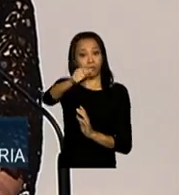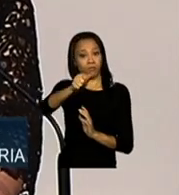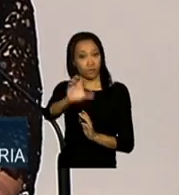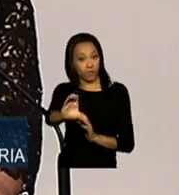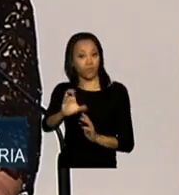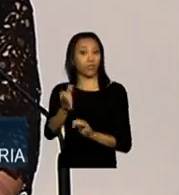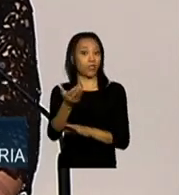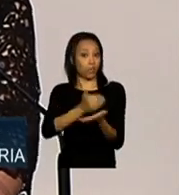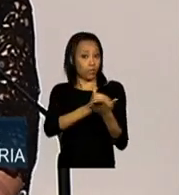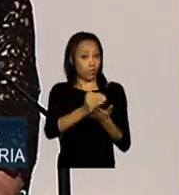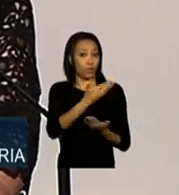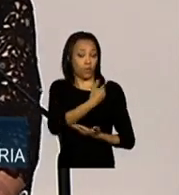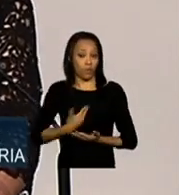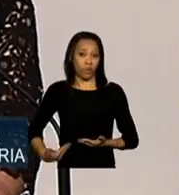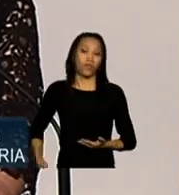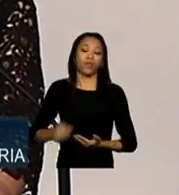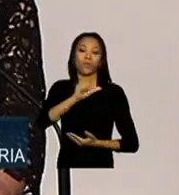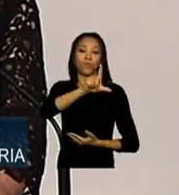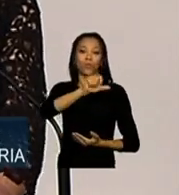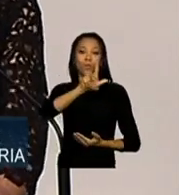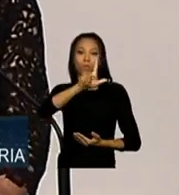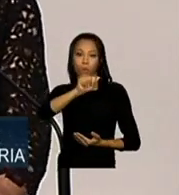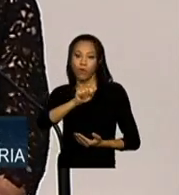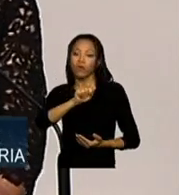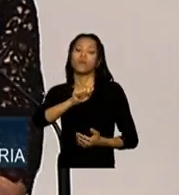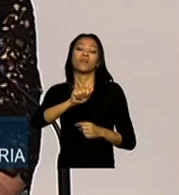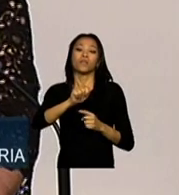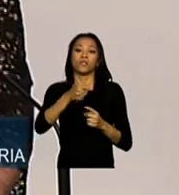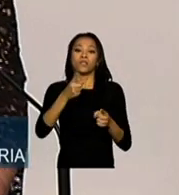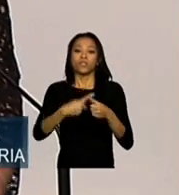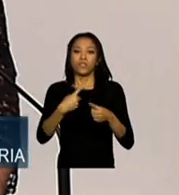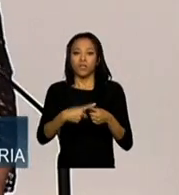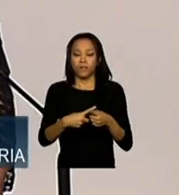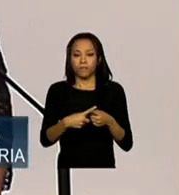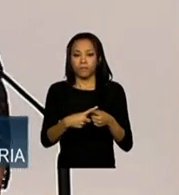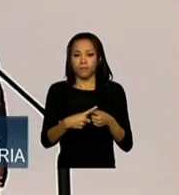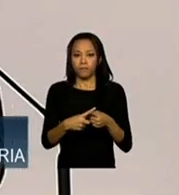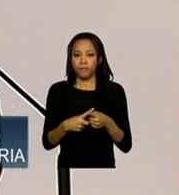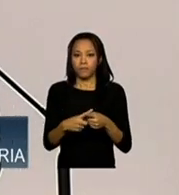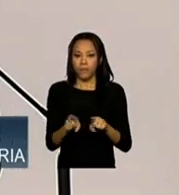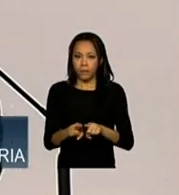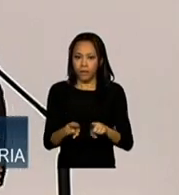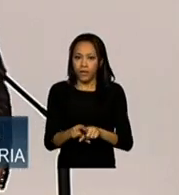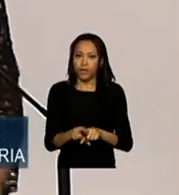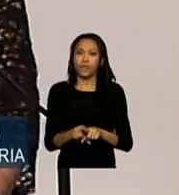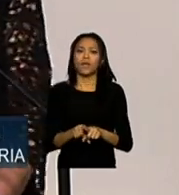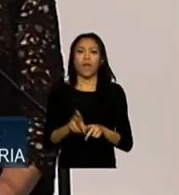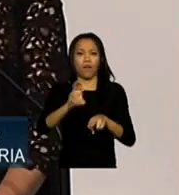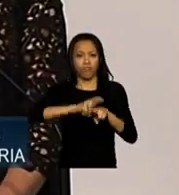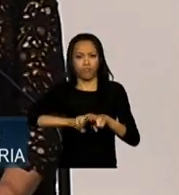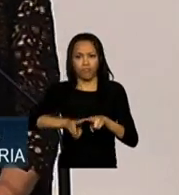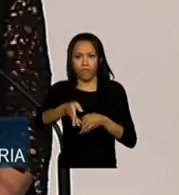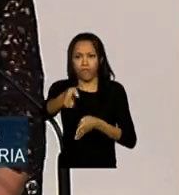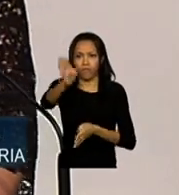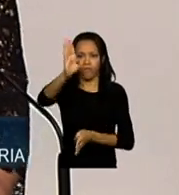do presidente Lula, ao retomar a Norte-Sul e a ferrovia